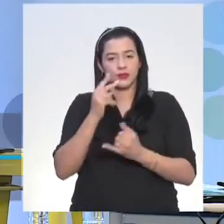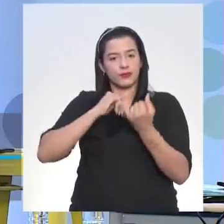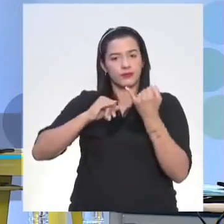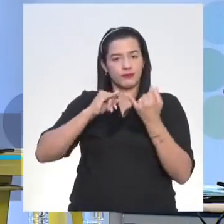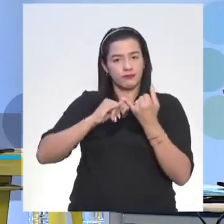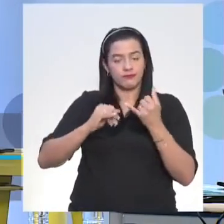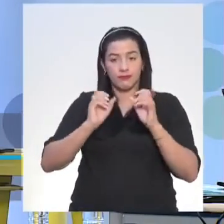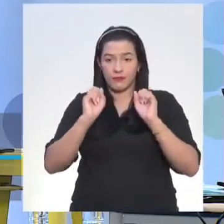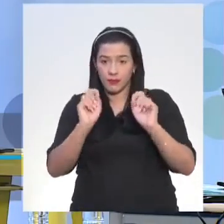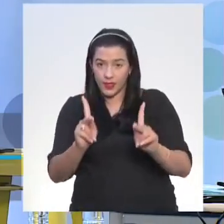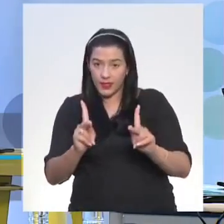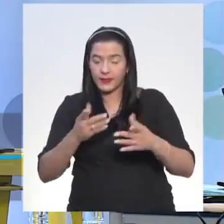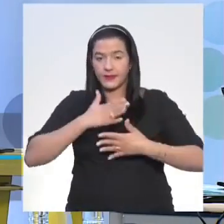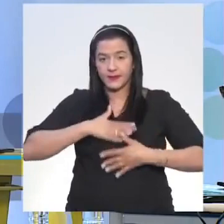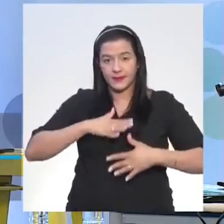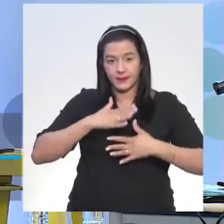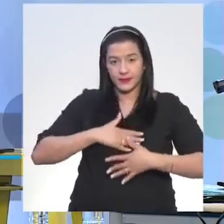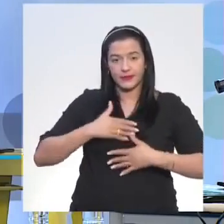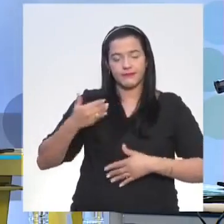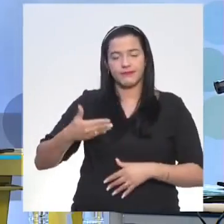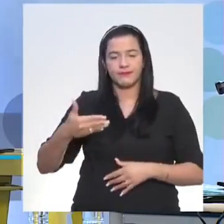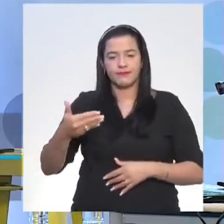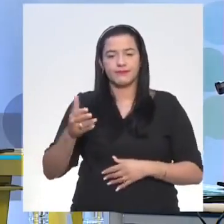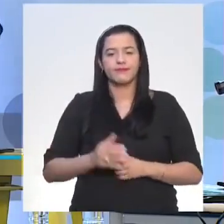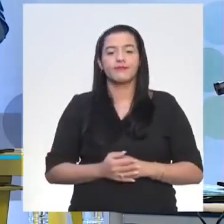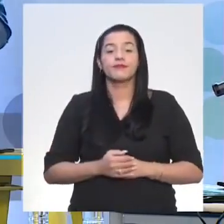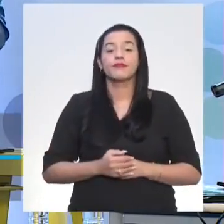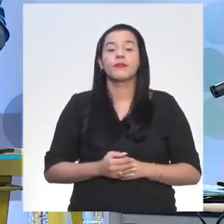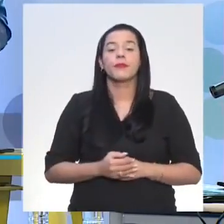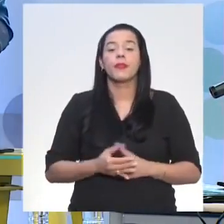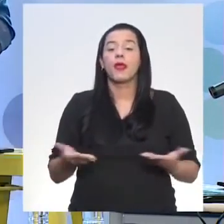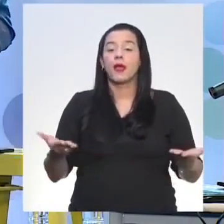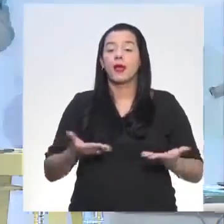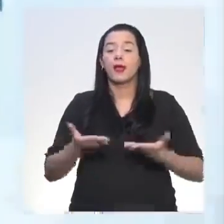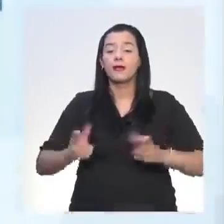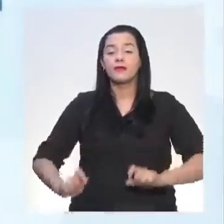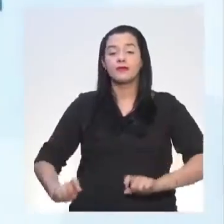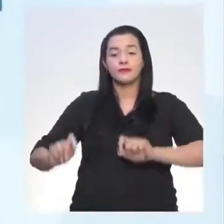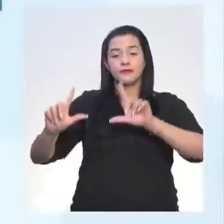Tranquilo? Vamos lá, vamos continuar. Vai aparecer aí na sua telinha agora,